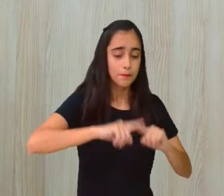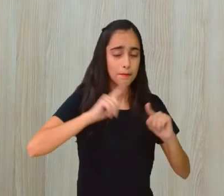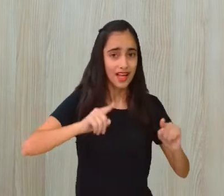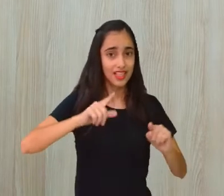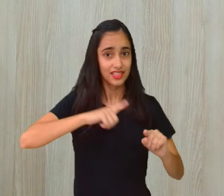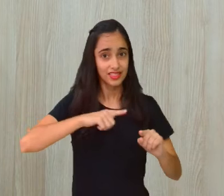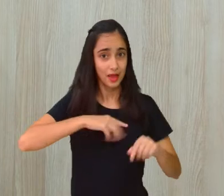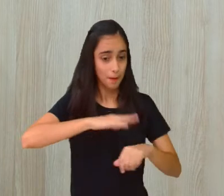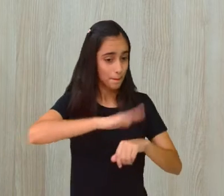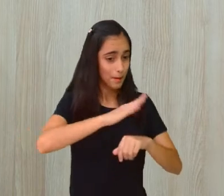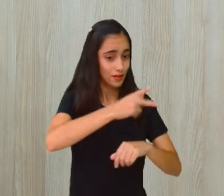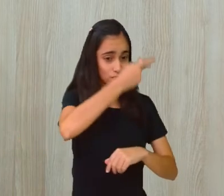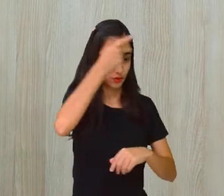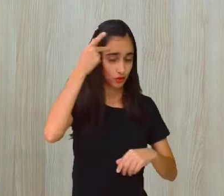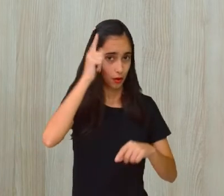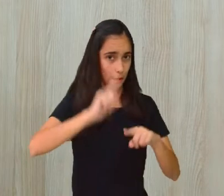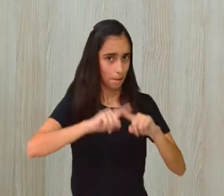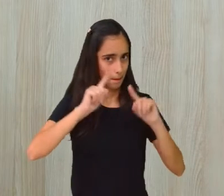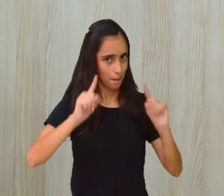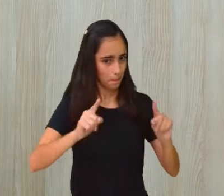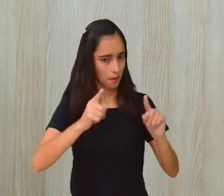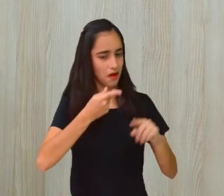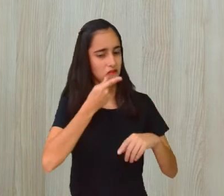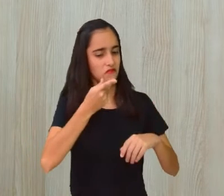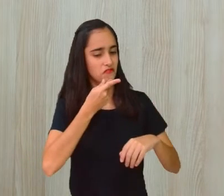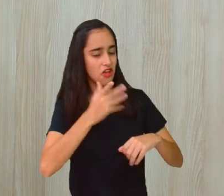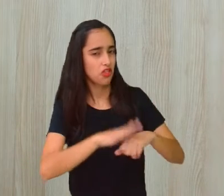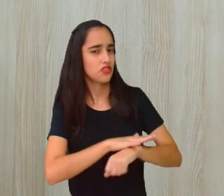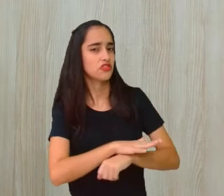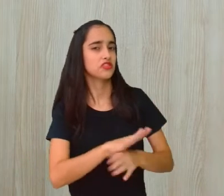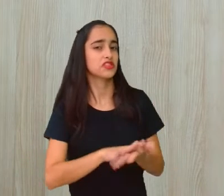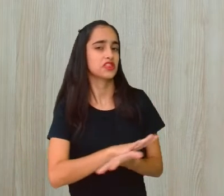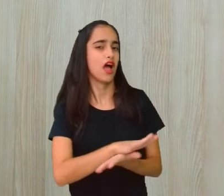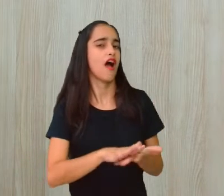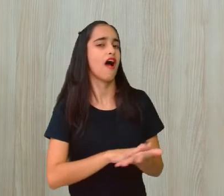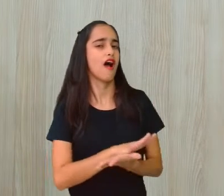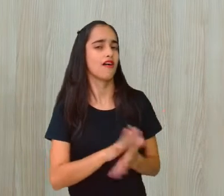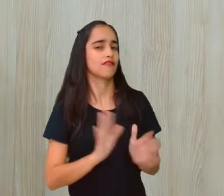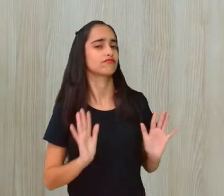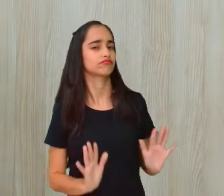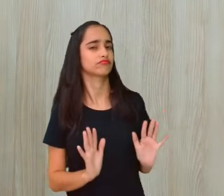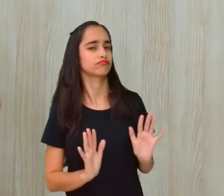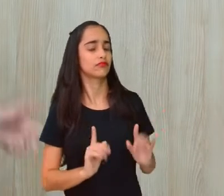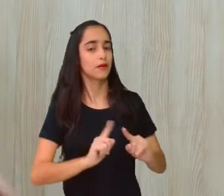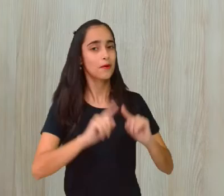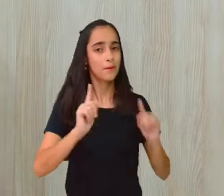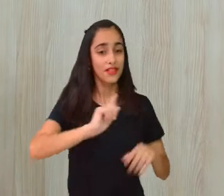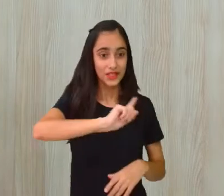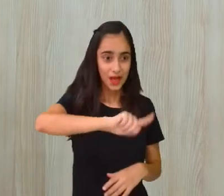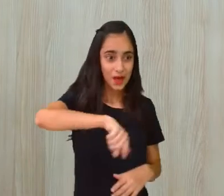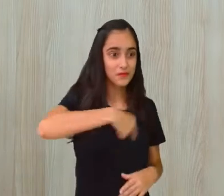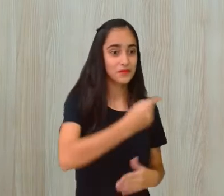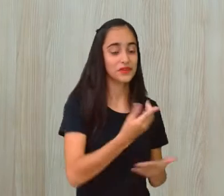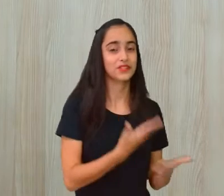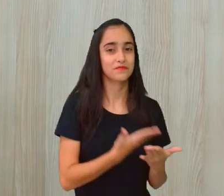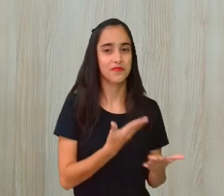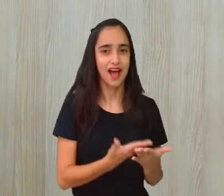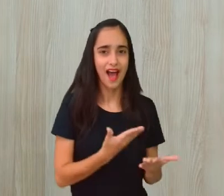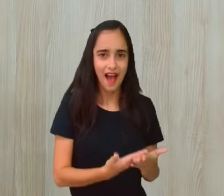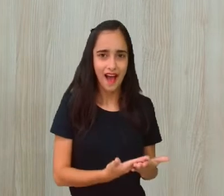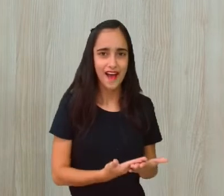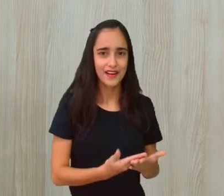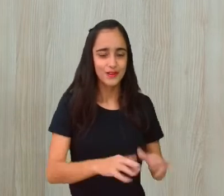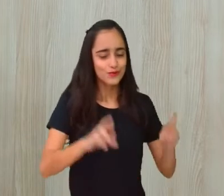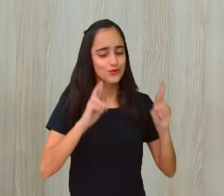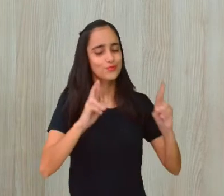aí que não falou, professora. Eu já insisti aqui, mas nada. Mas aí vamos ver se na próxima aula mais pessoas falam e dizem alguma